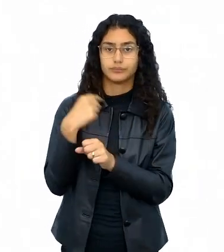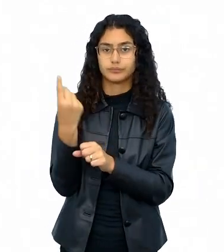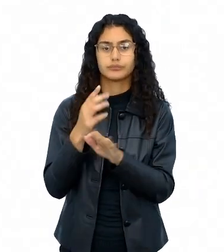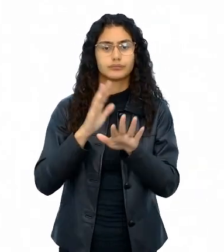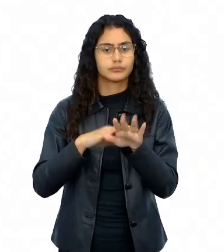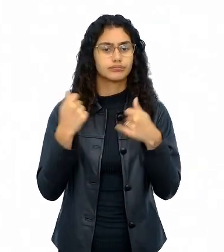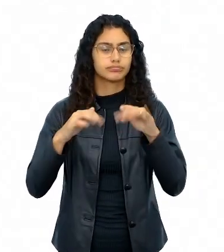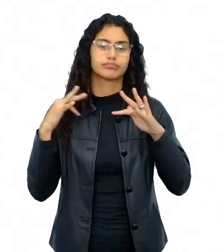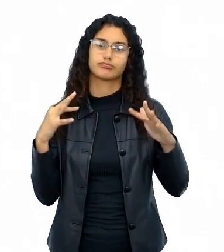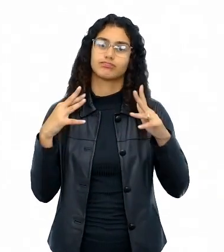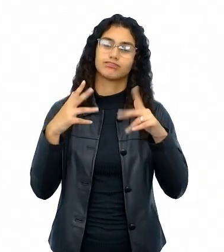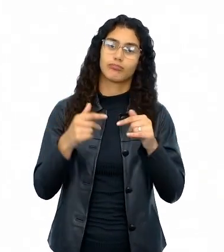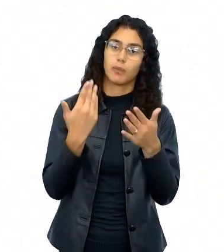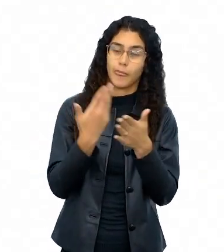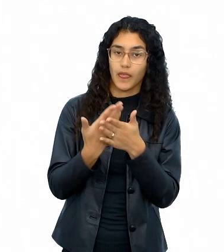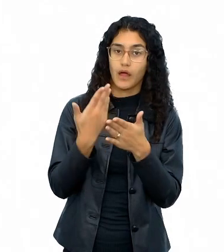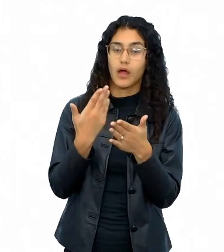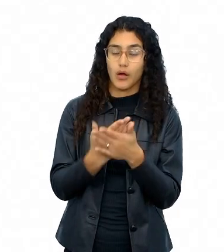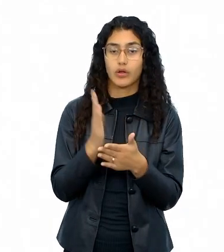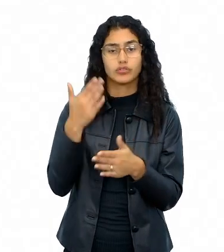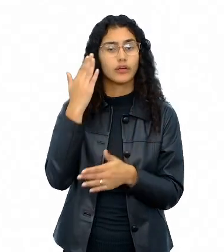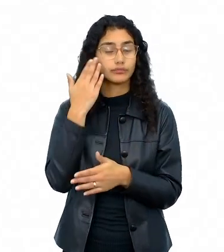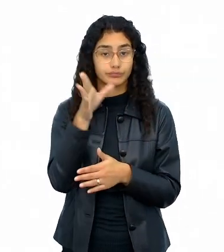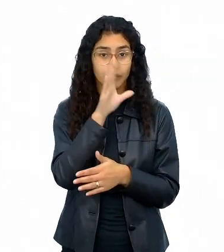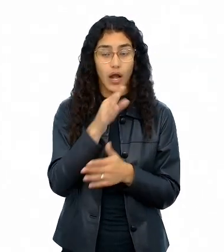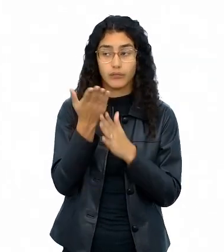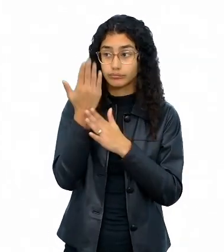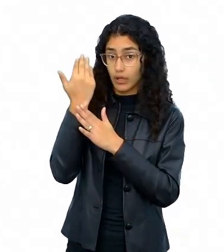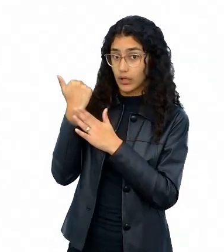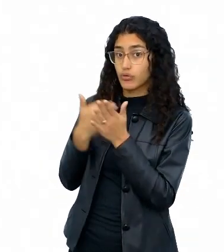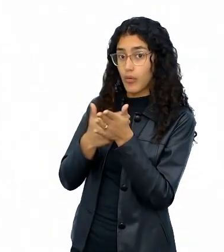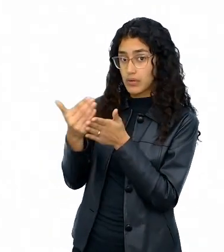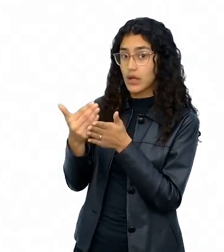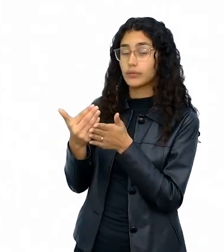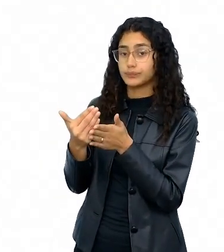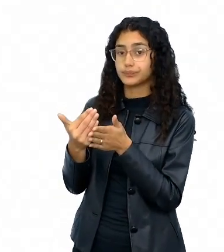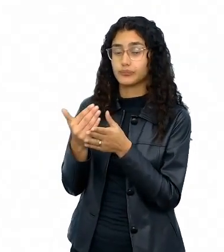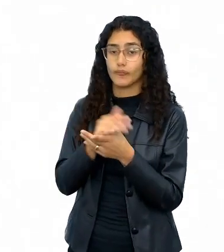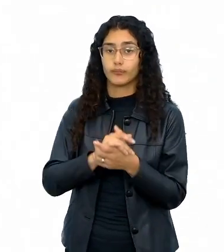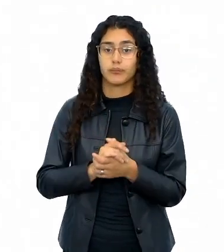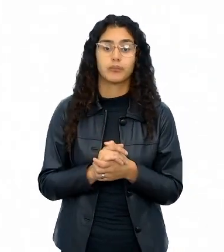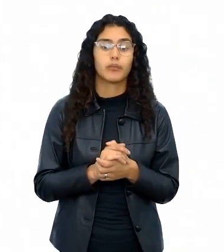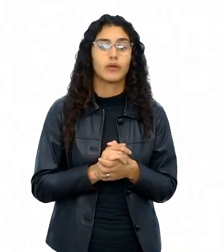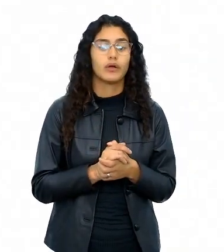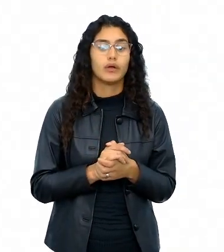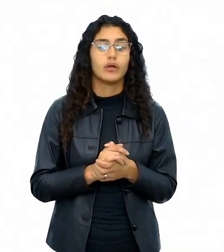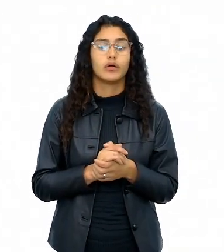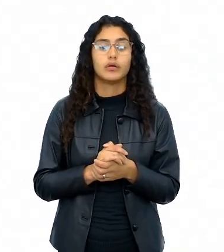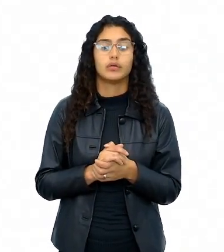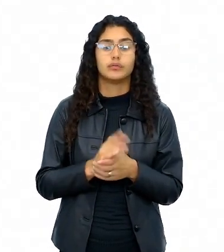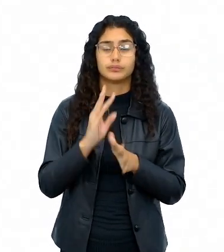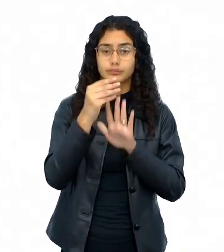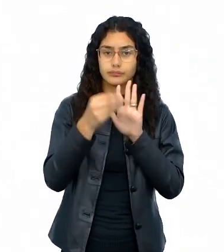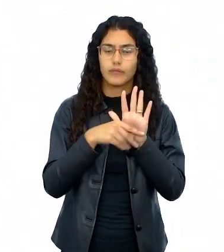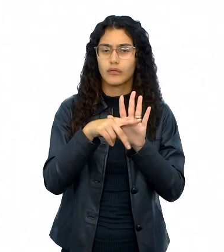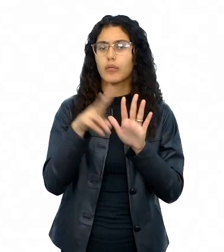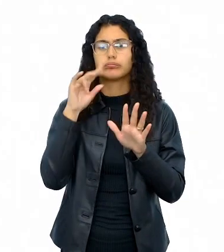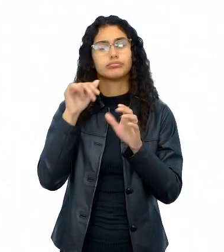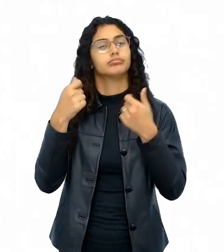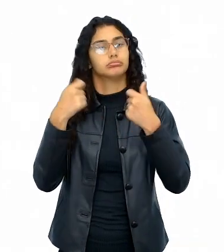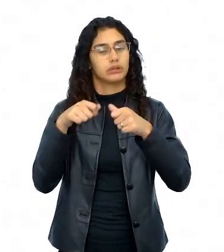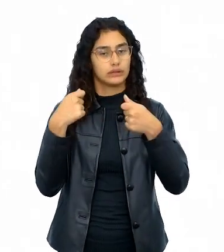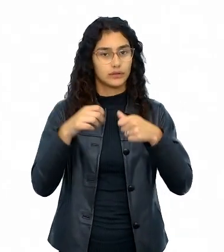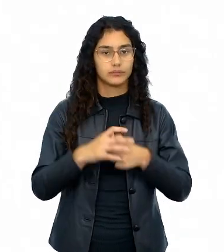vai precisar de tudo isso na aula. Ele já fala antes, né? Então é bom você ler, mas ele já diz lá que você vai precisar